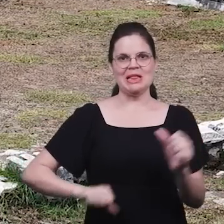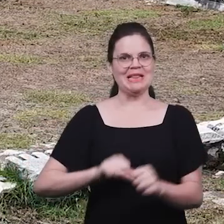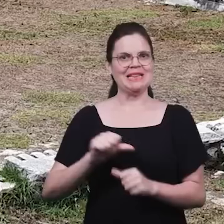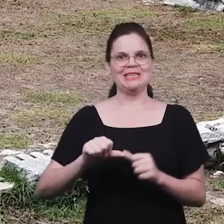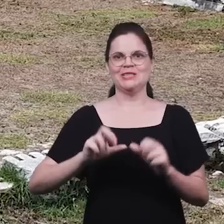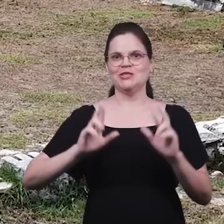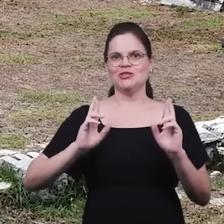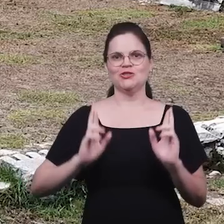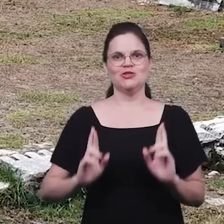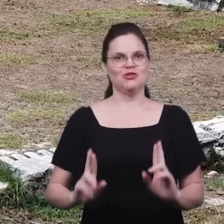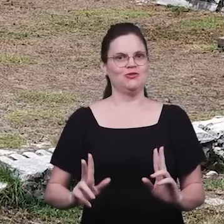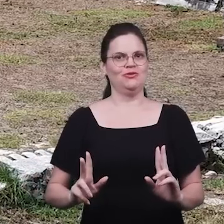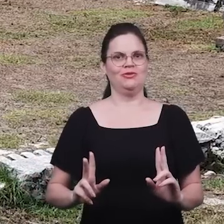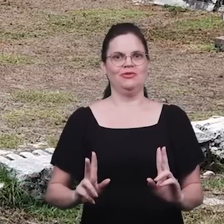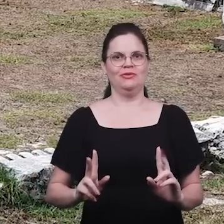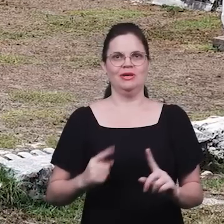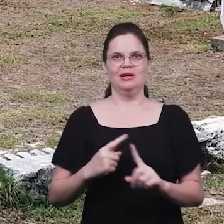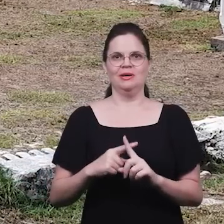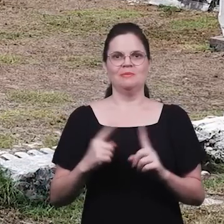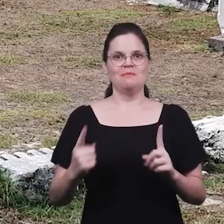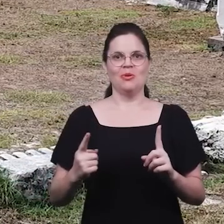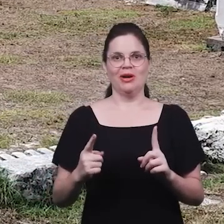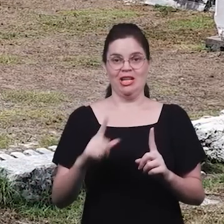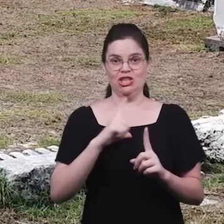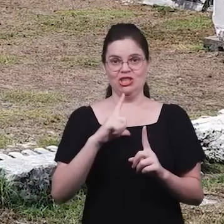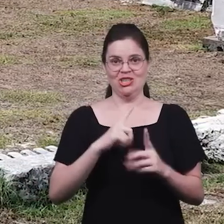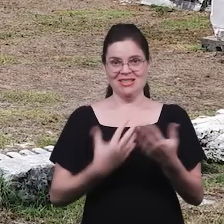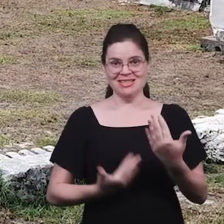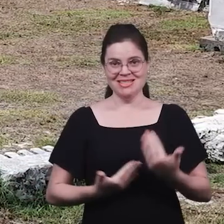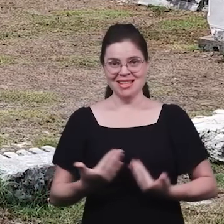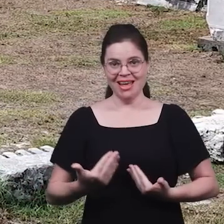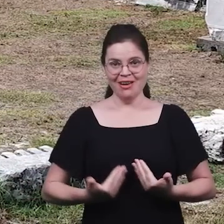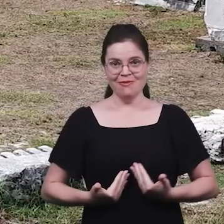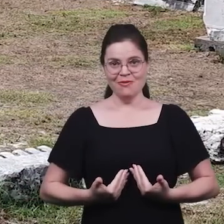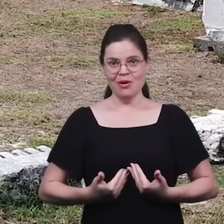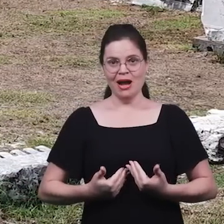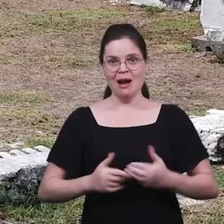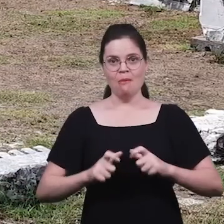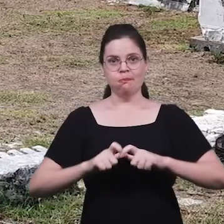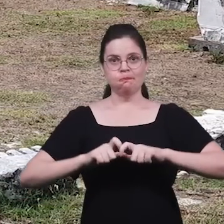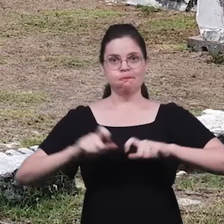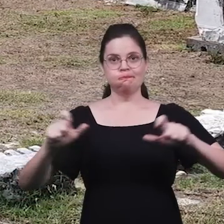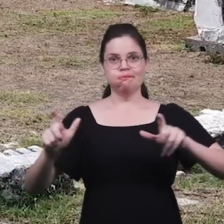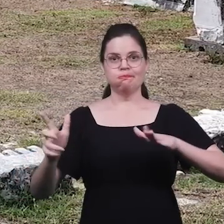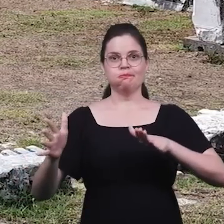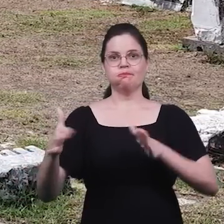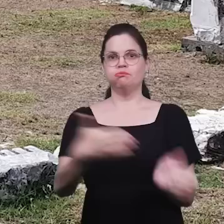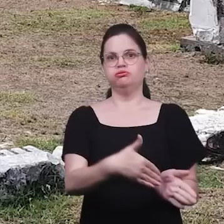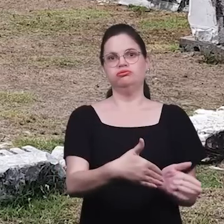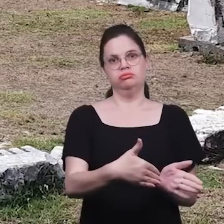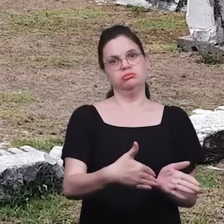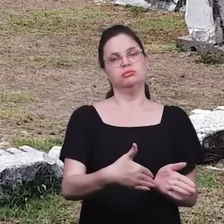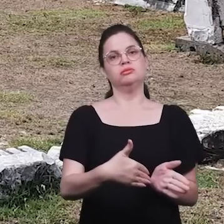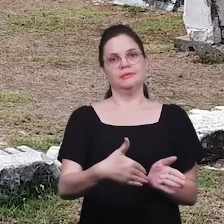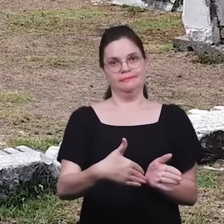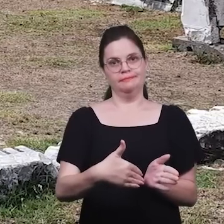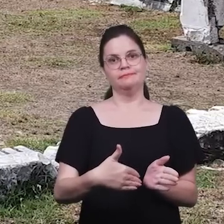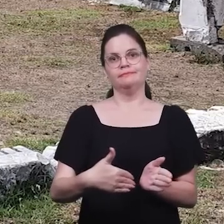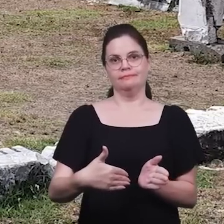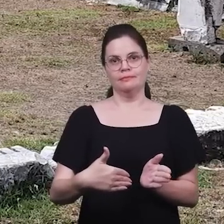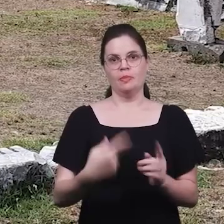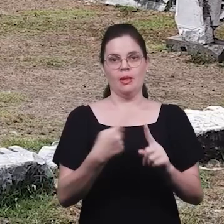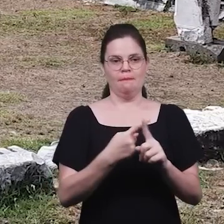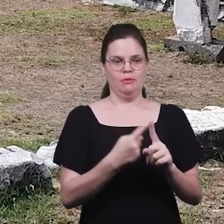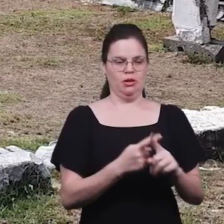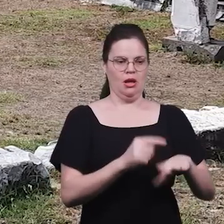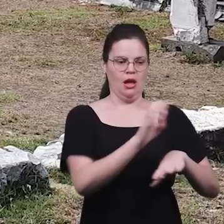de posição de uma desconversão. Então, a conversão, né, foi até um